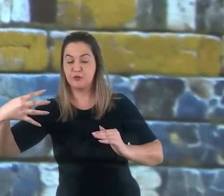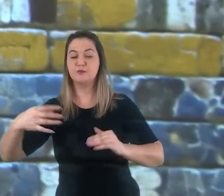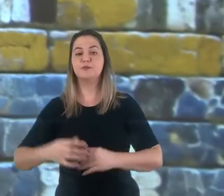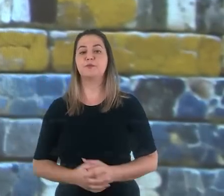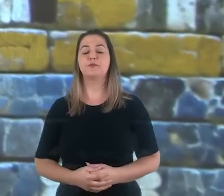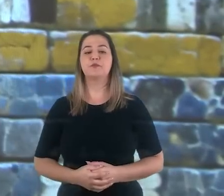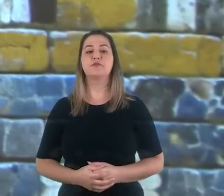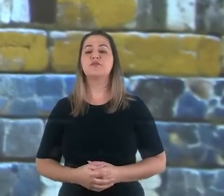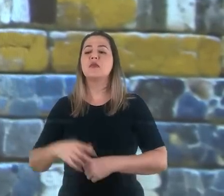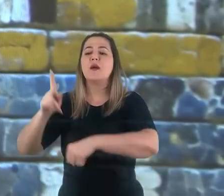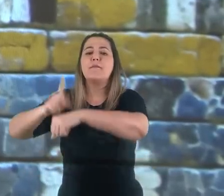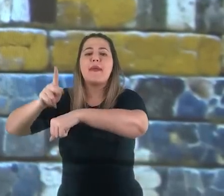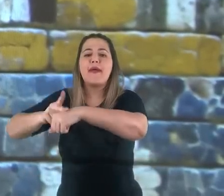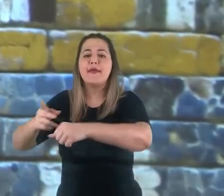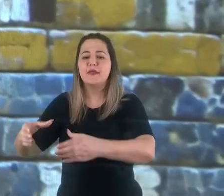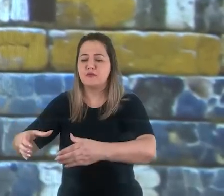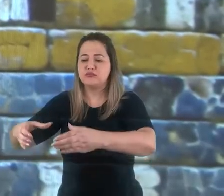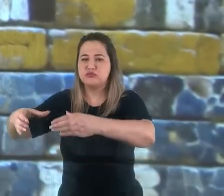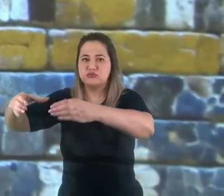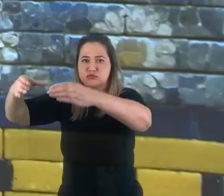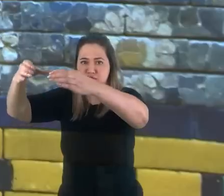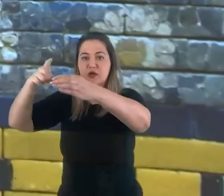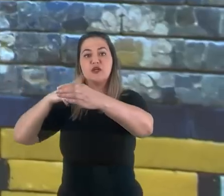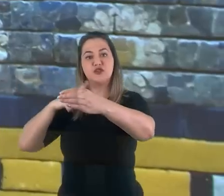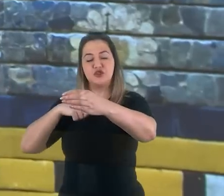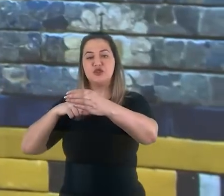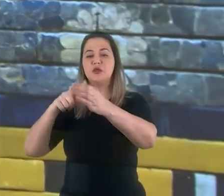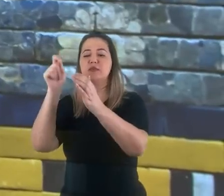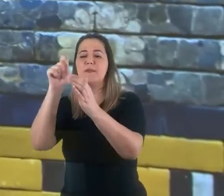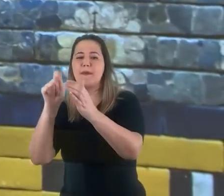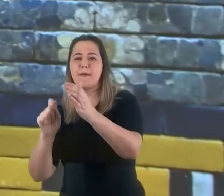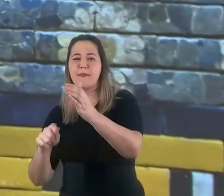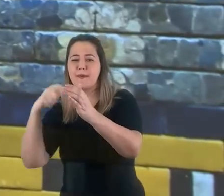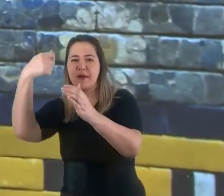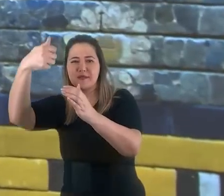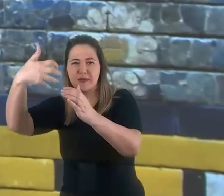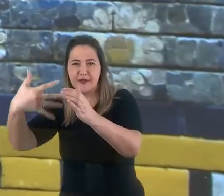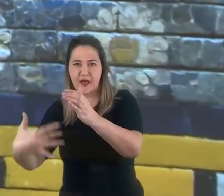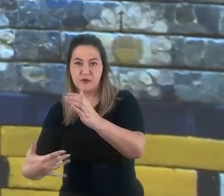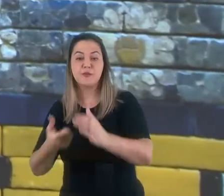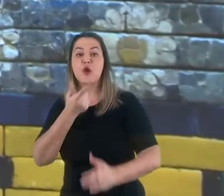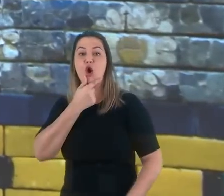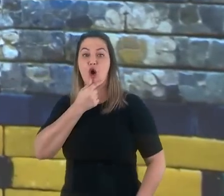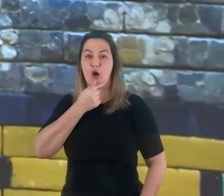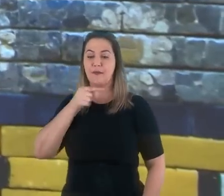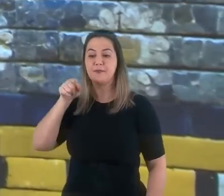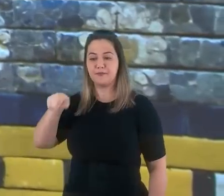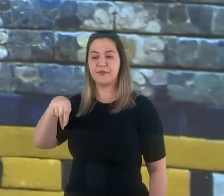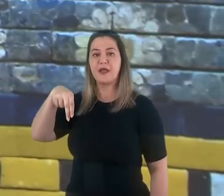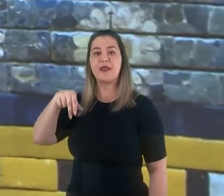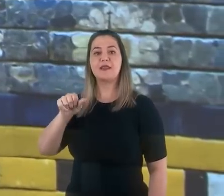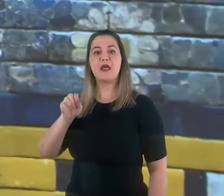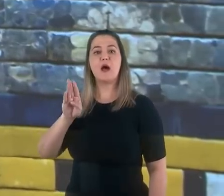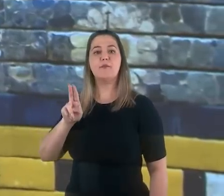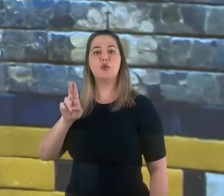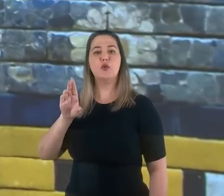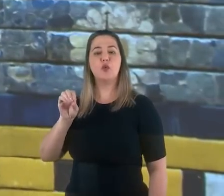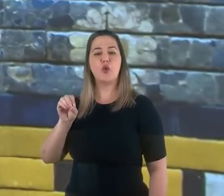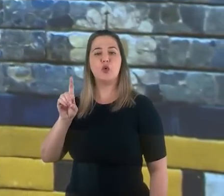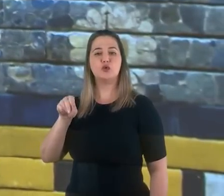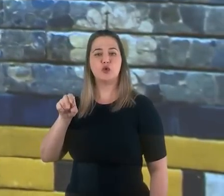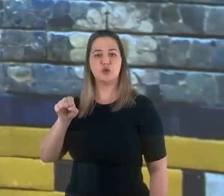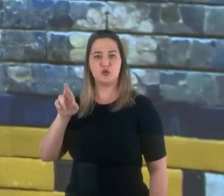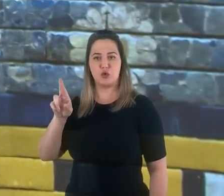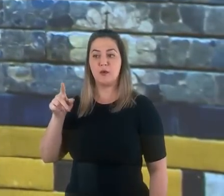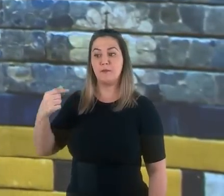de marketing, de propaganda da época. Nabucodonosor I derrotou os elamitas e trouxe a estátua de Marduk de volta para a